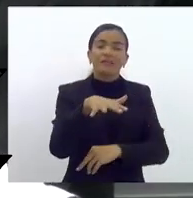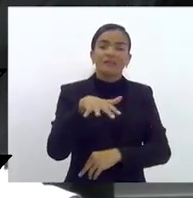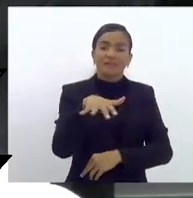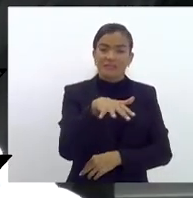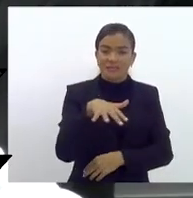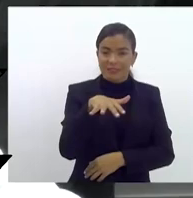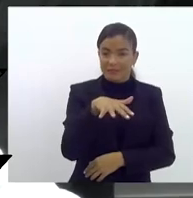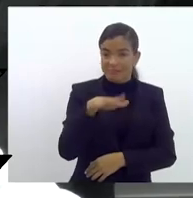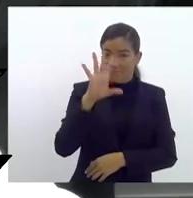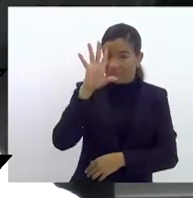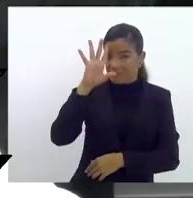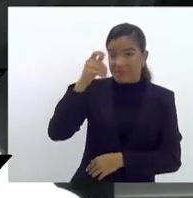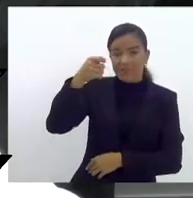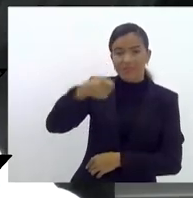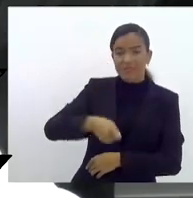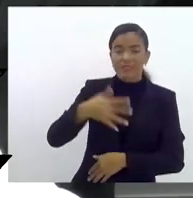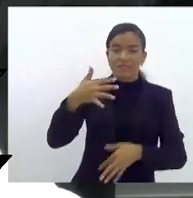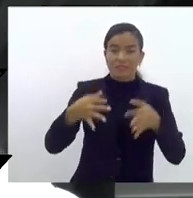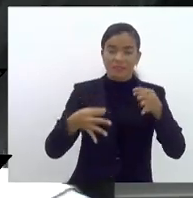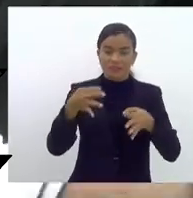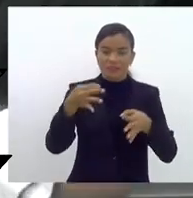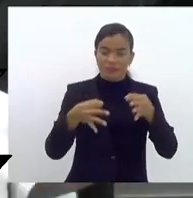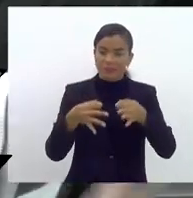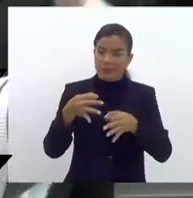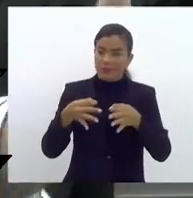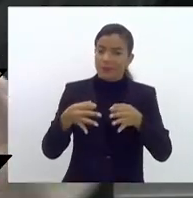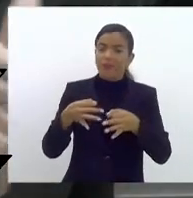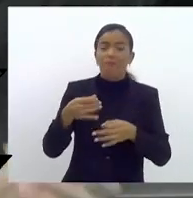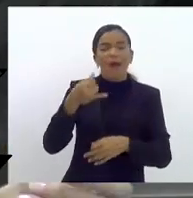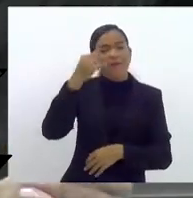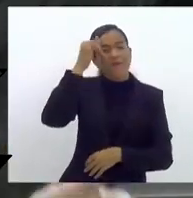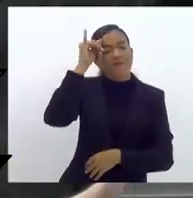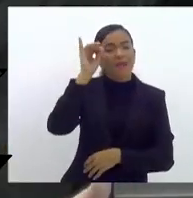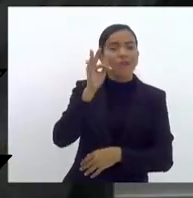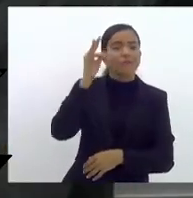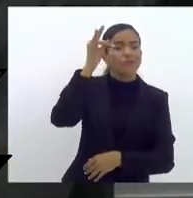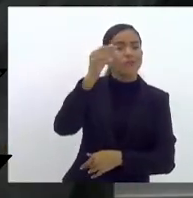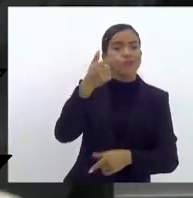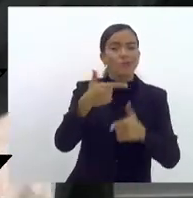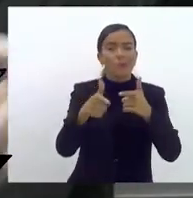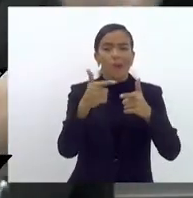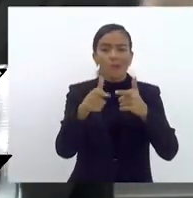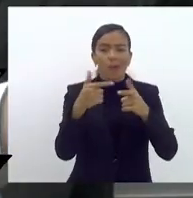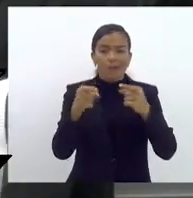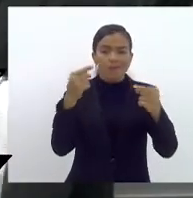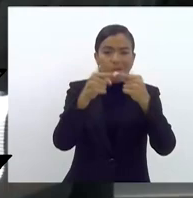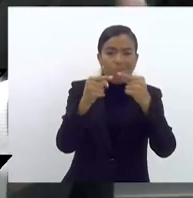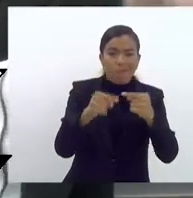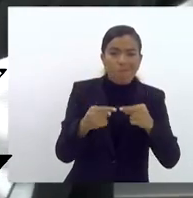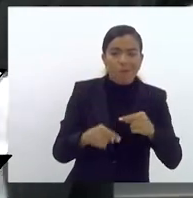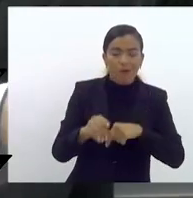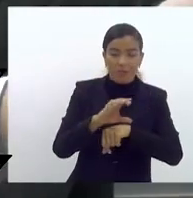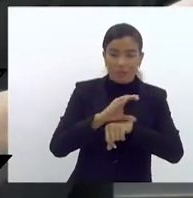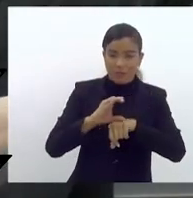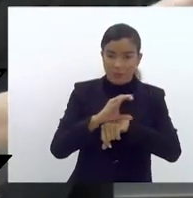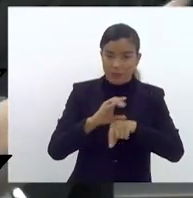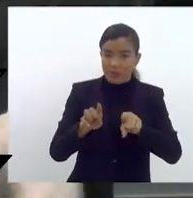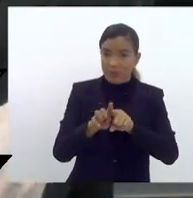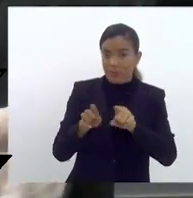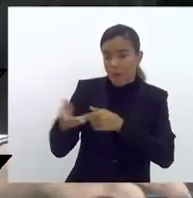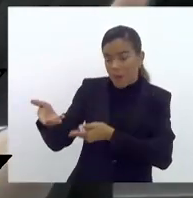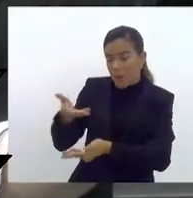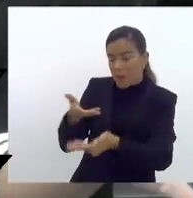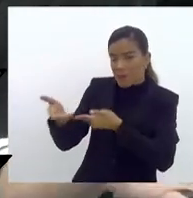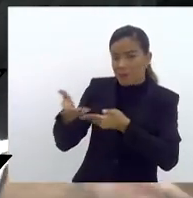é decididas judicialmente para que não corra no inconstitucionalidade compartilhei inclusive com deputado